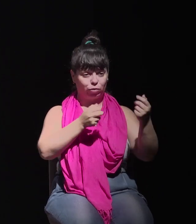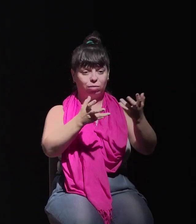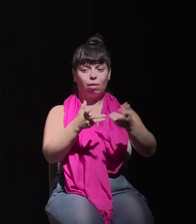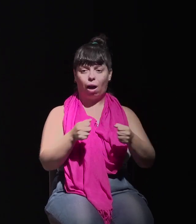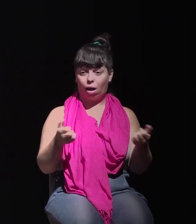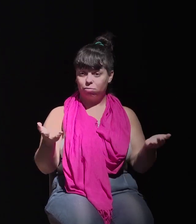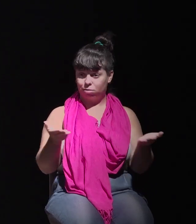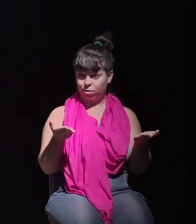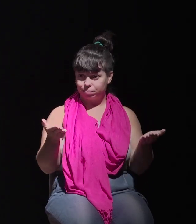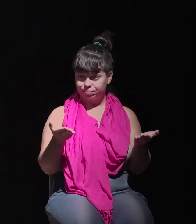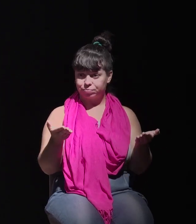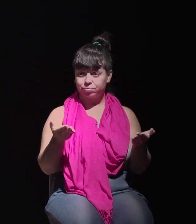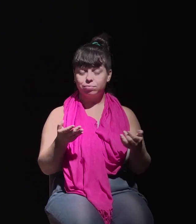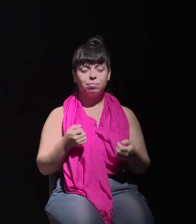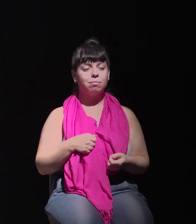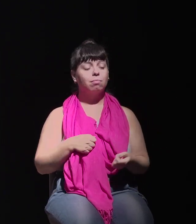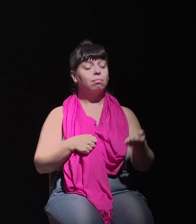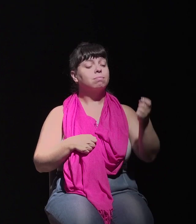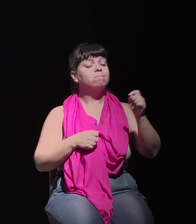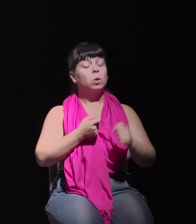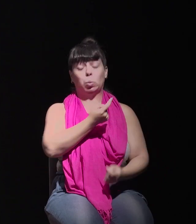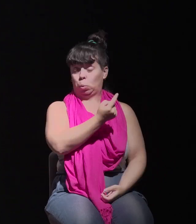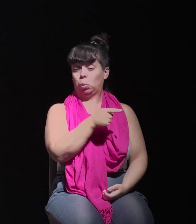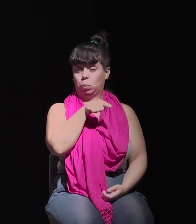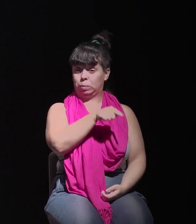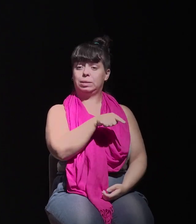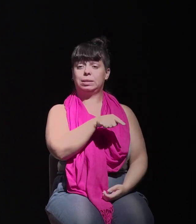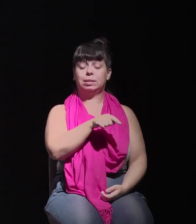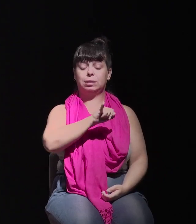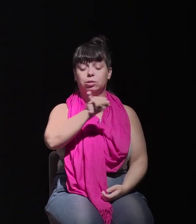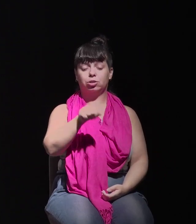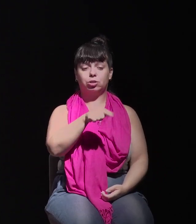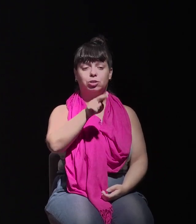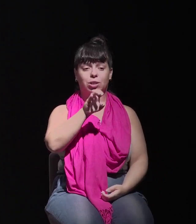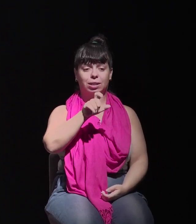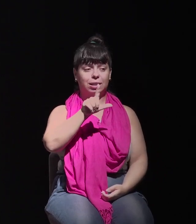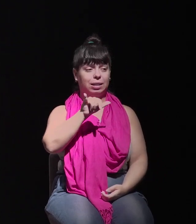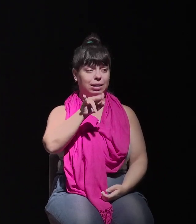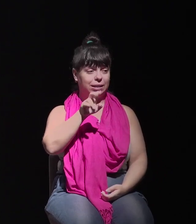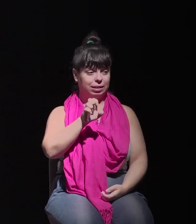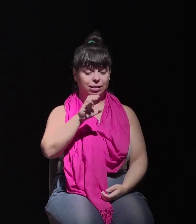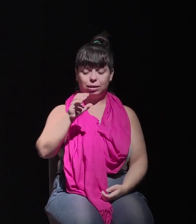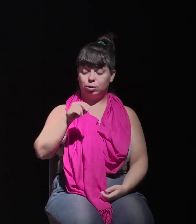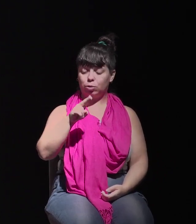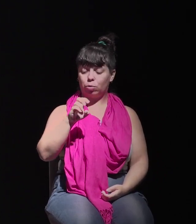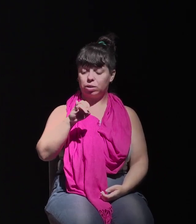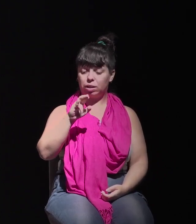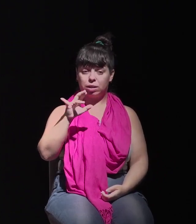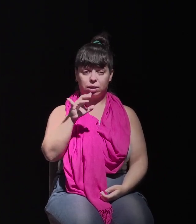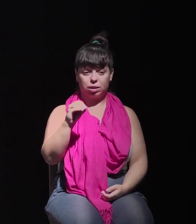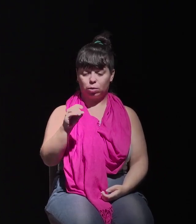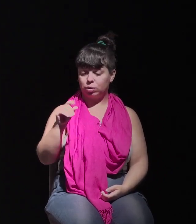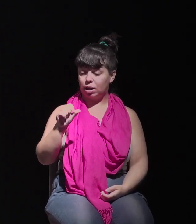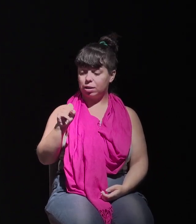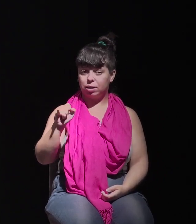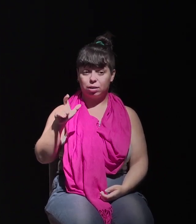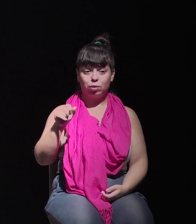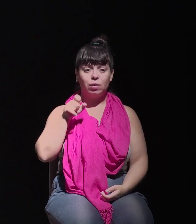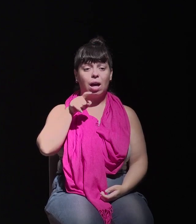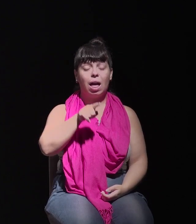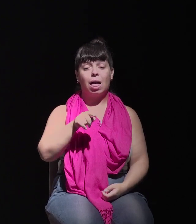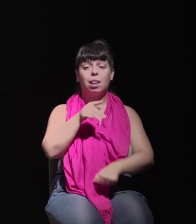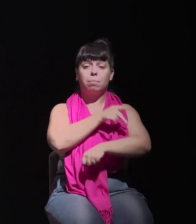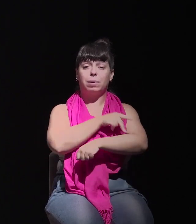de hoje, né? Uma das nossas convidadas de hoje, que é a Jaqueline Conceição da Silva, que é pedagoga